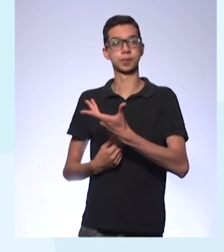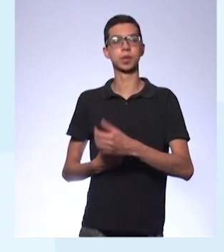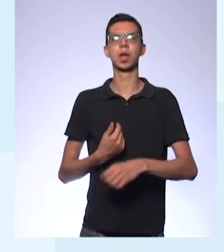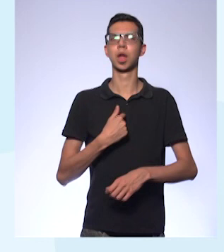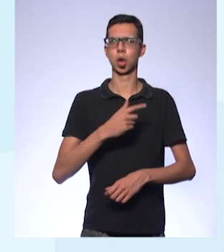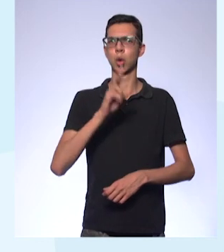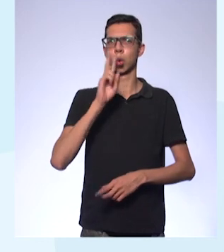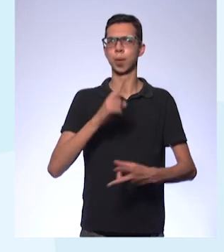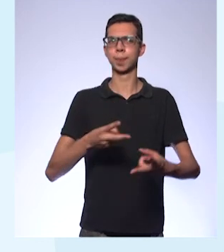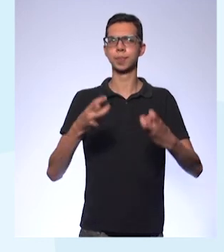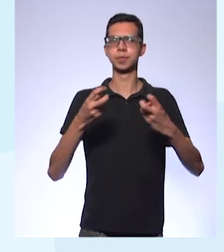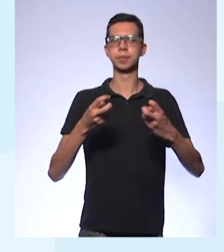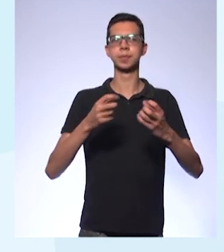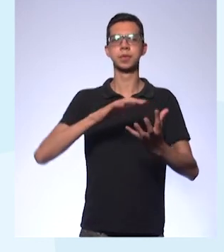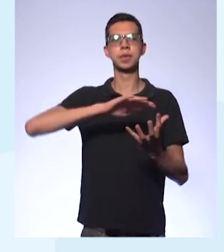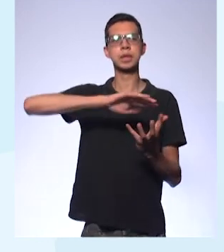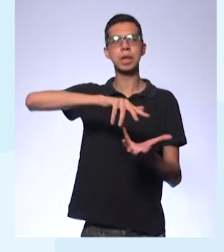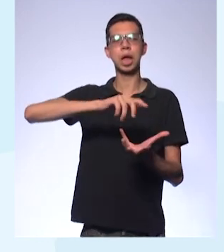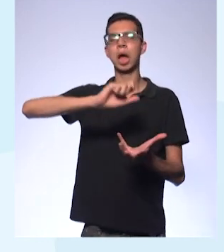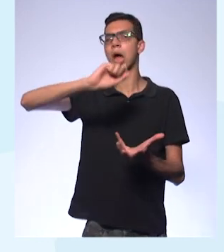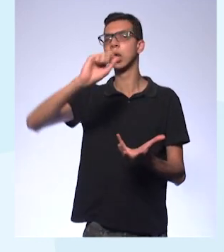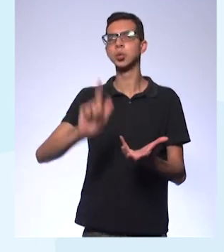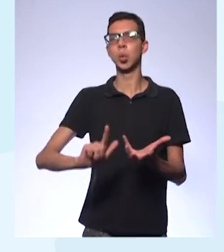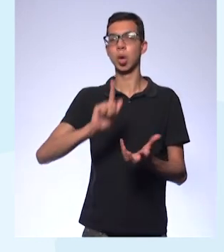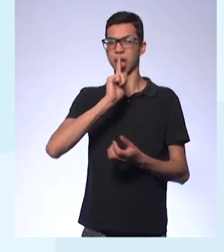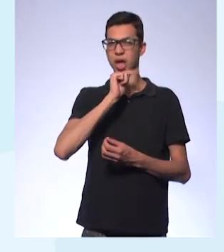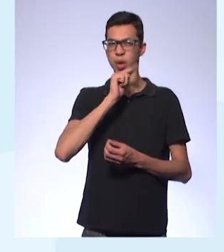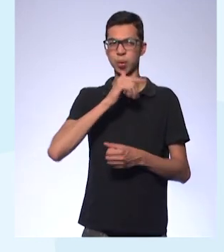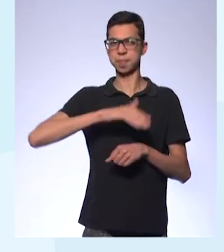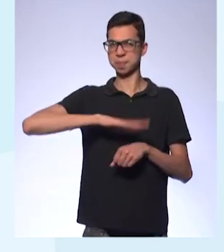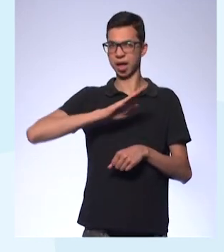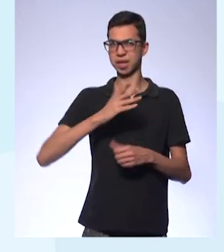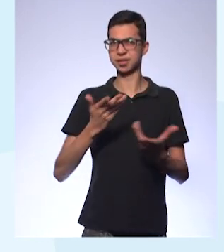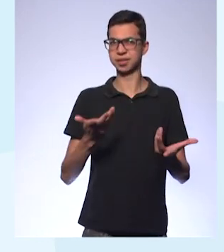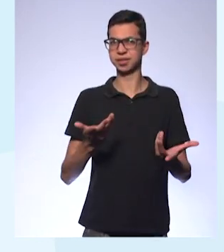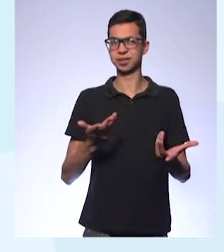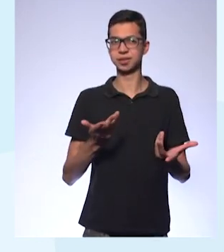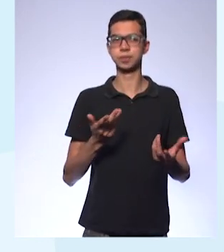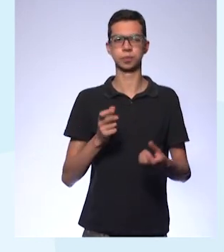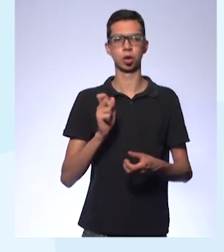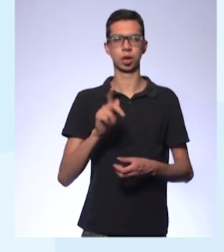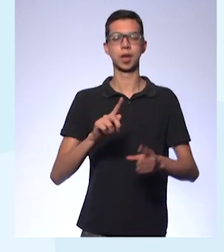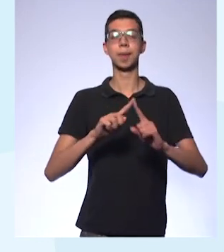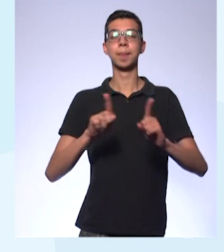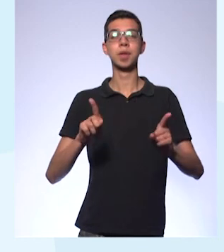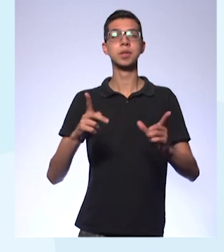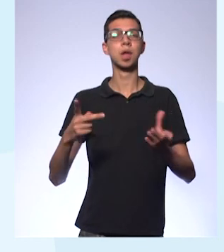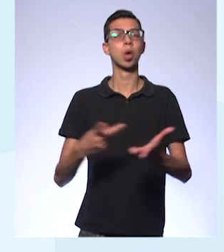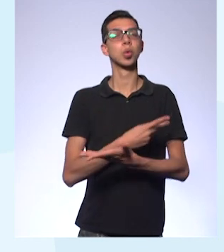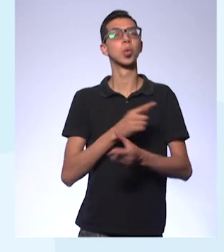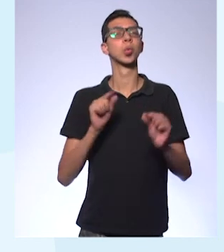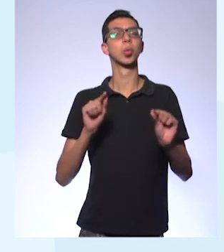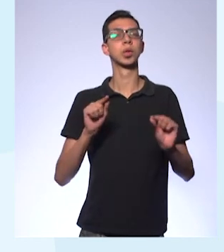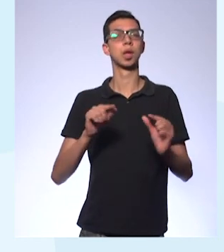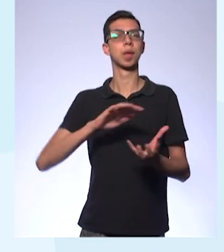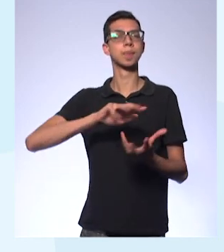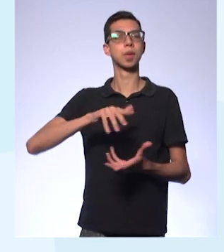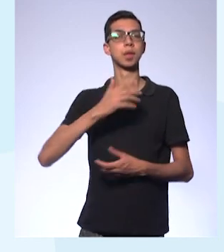sinal de que tem mais água? É sinal de que tem bastante água. Tá bom, mas o que está acontecendo com o planeta aí nessa imagem?